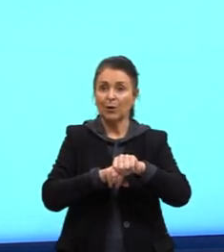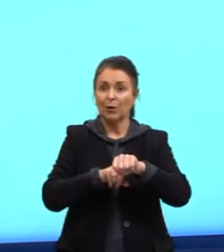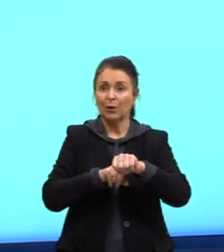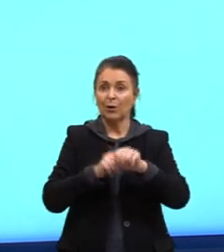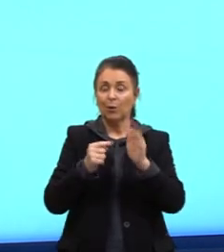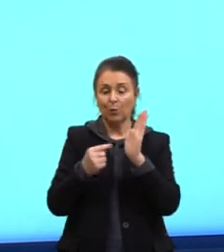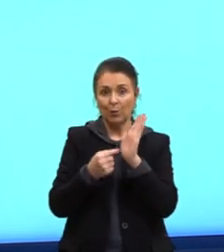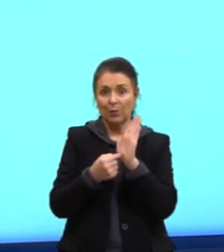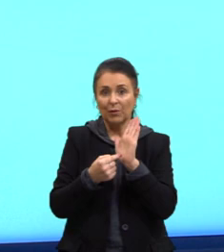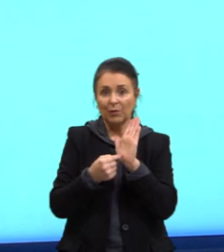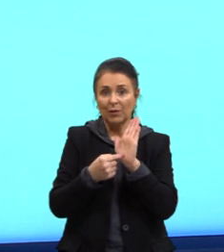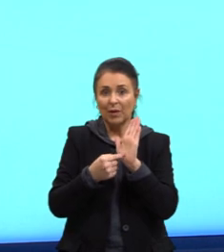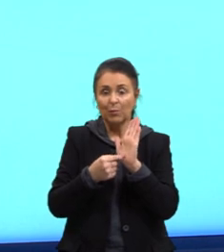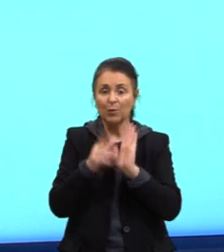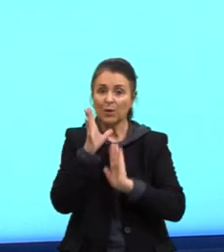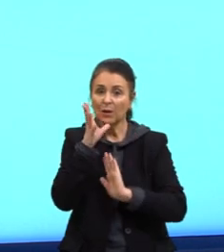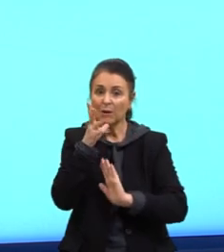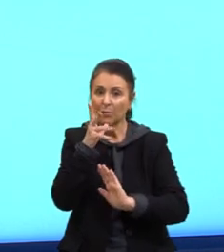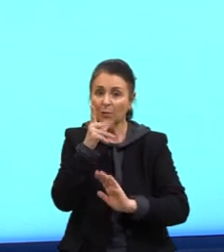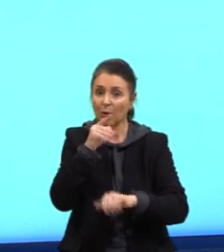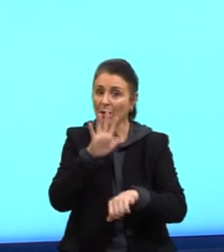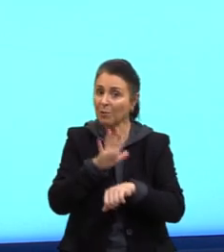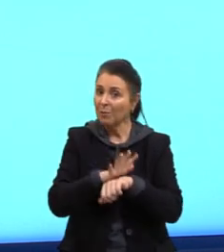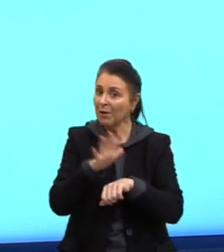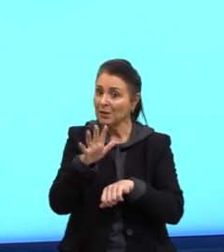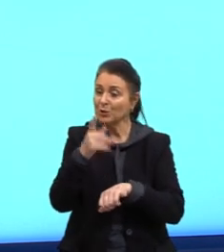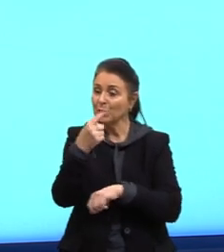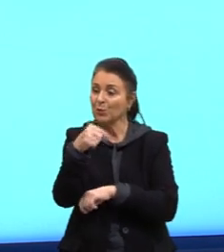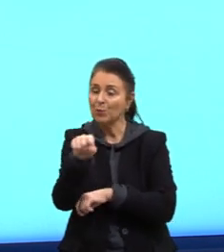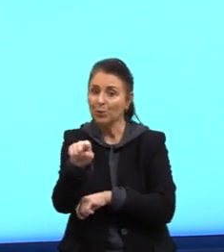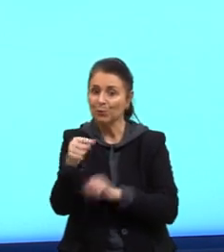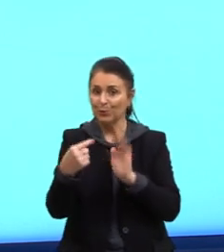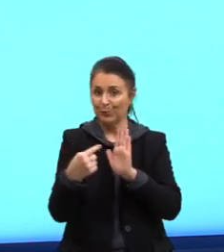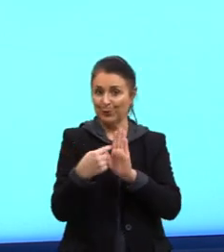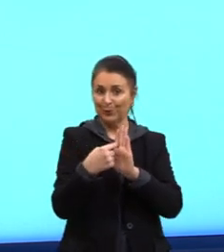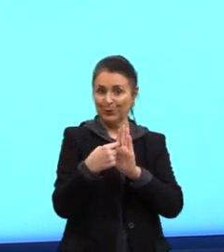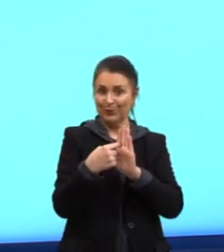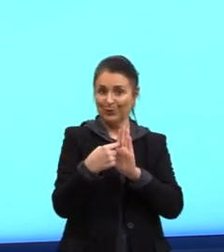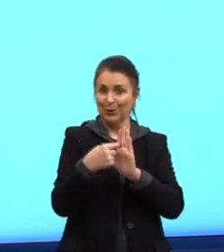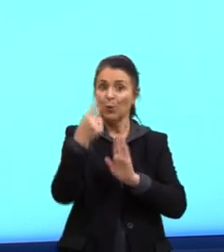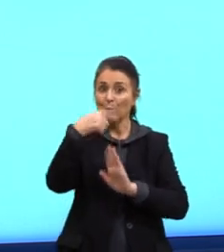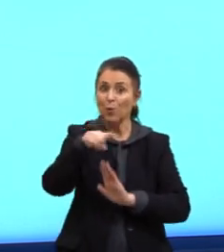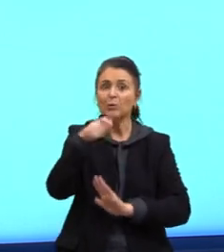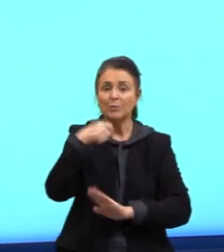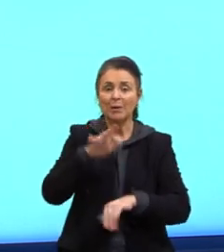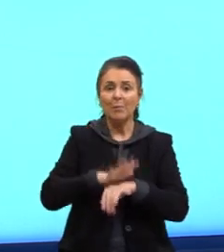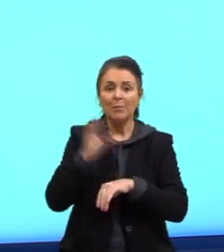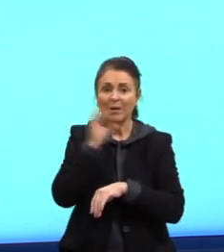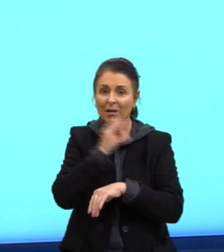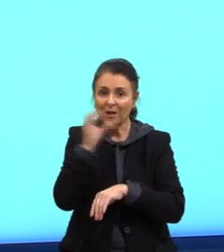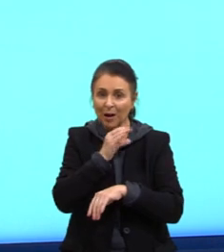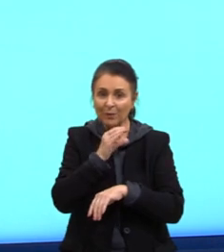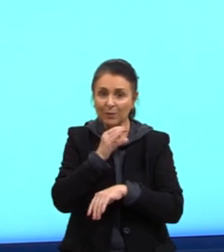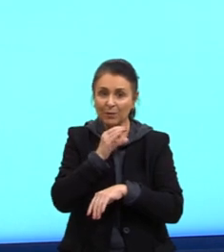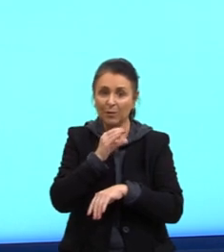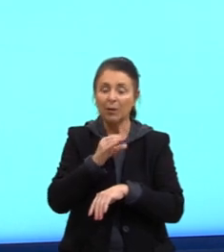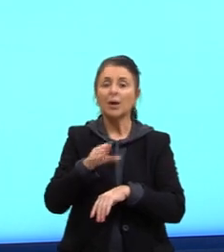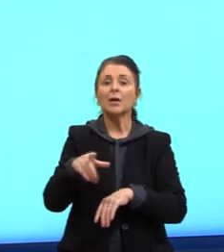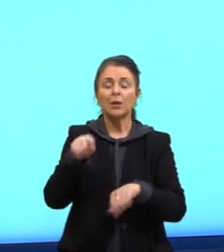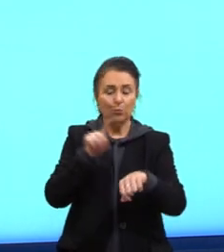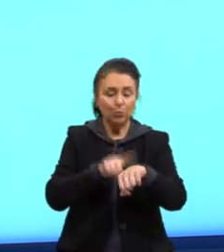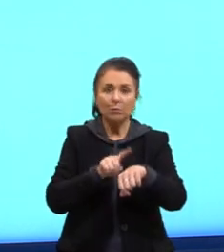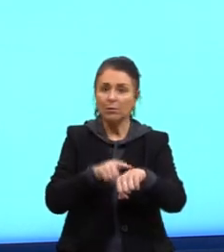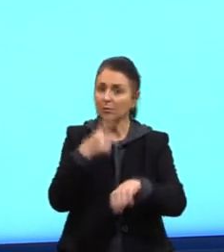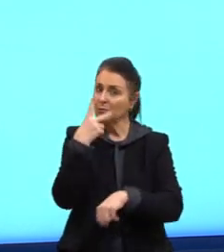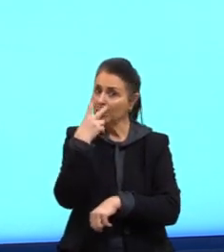aqui ele vai mas e para chegar até esse ponto aqui já esse aqui ele tem que mais depressa para chegar no mesmo tempo